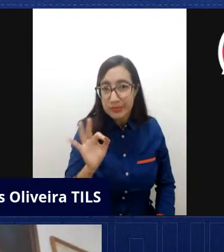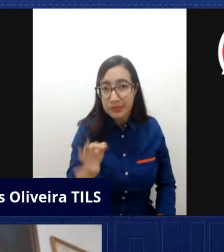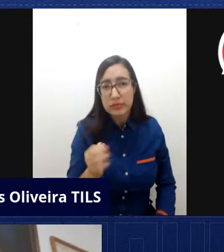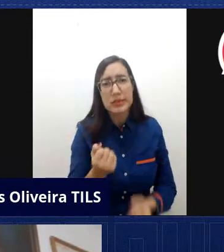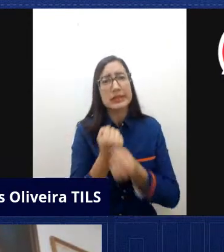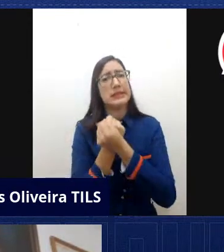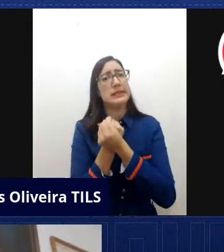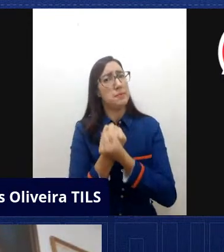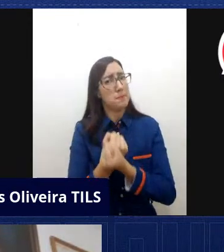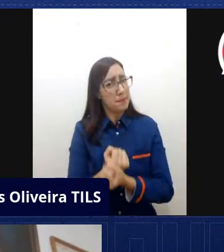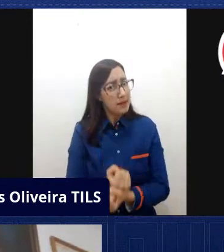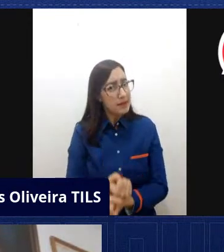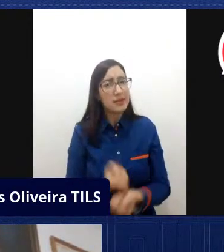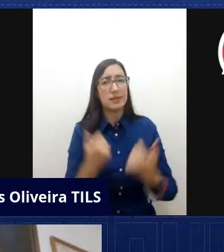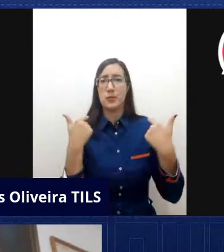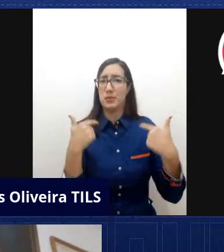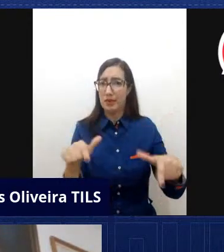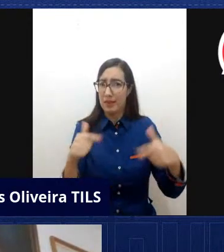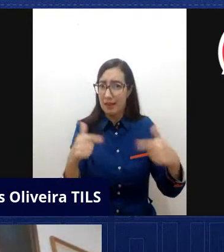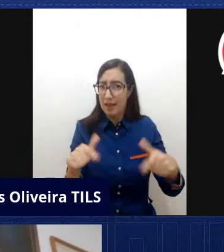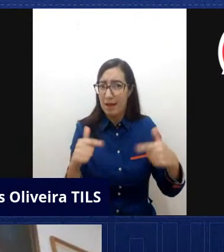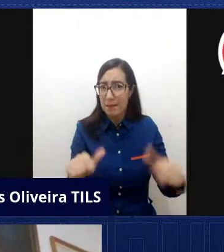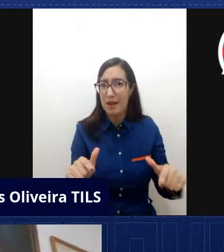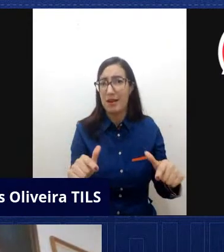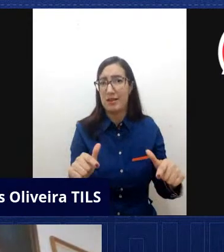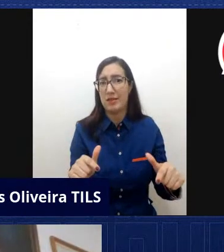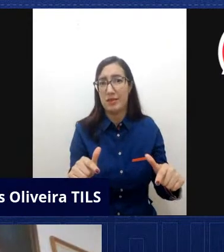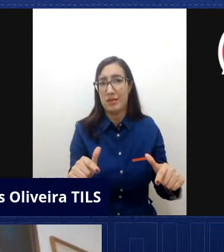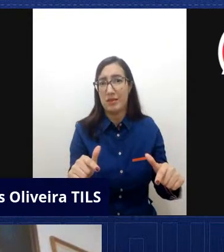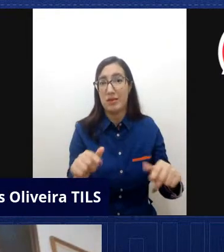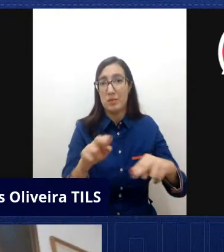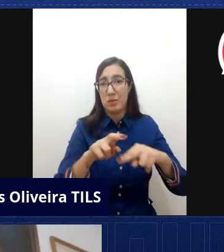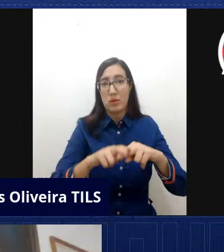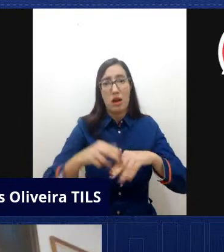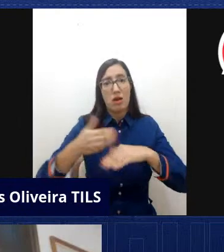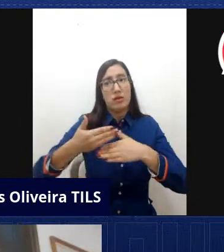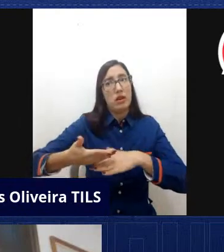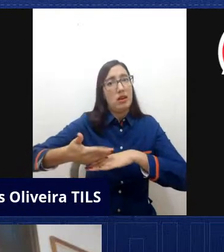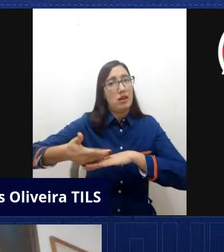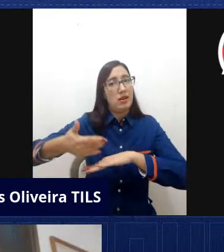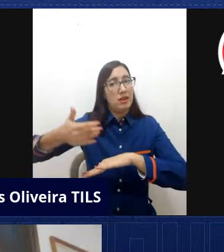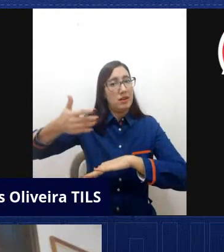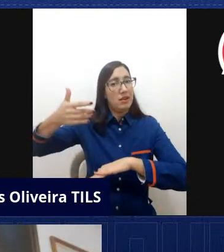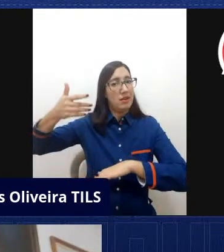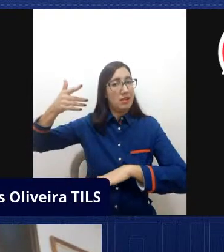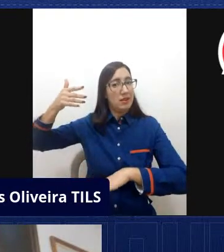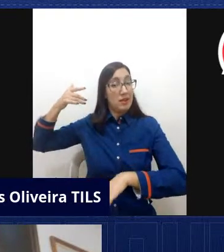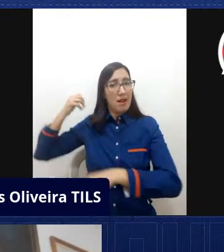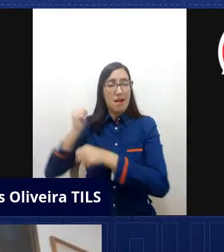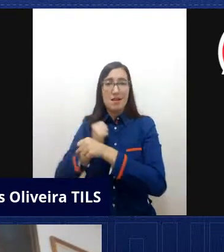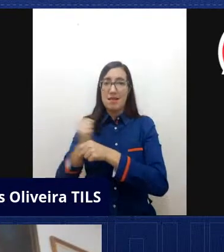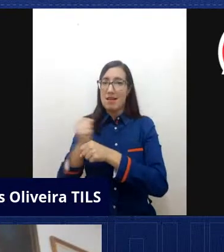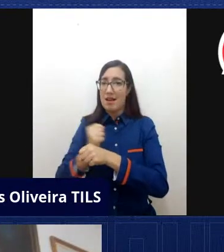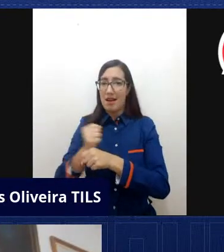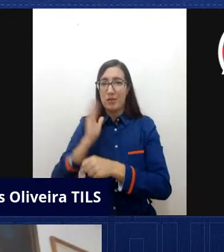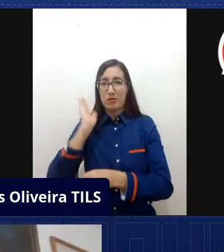parte das opressões que o patriarcado imprime na vida das mulheres, né? E aí a campanha, ela